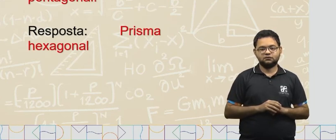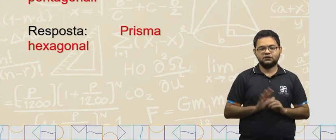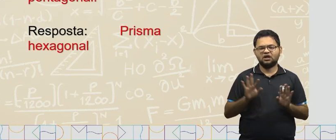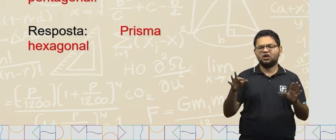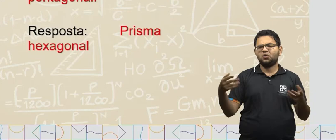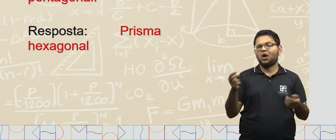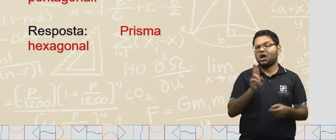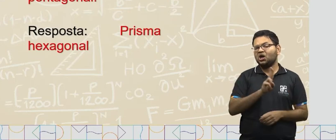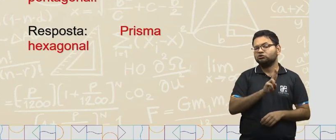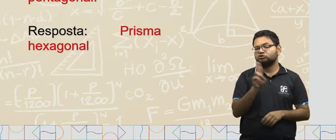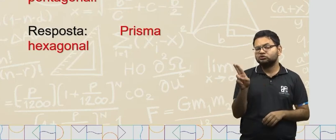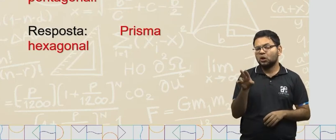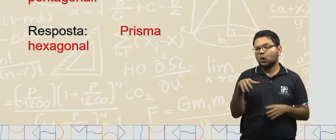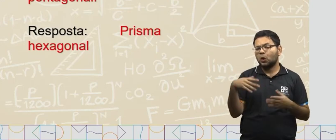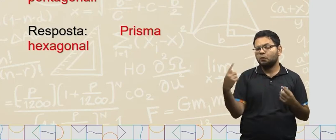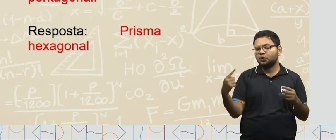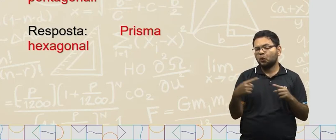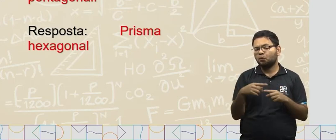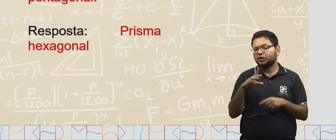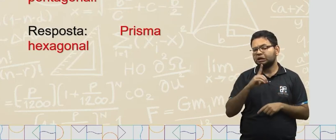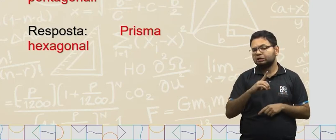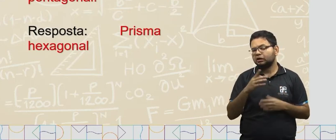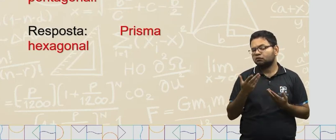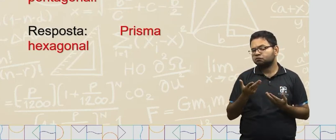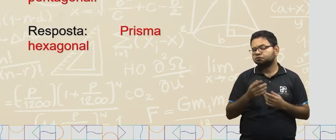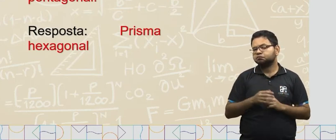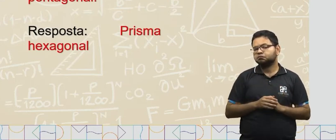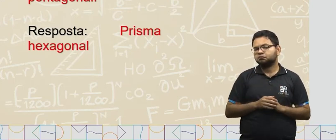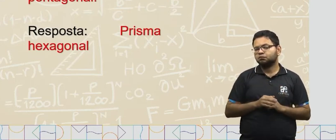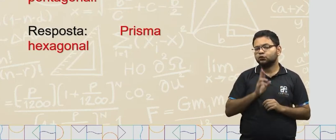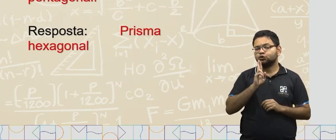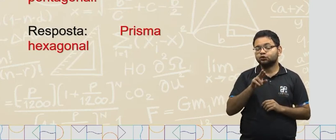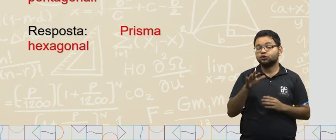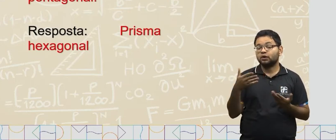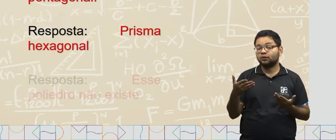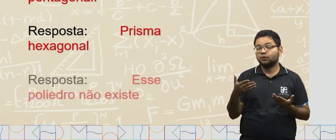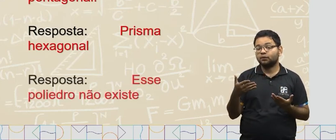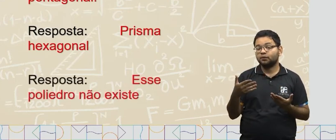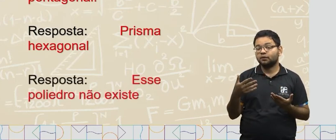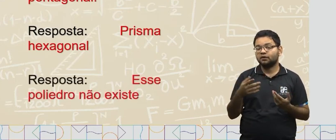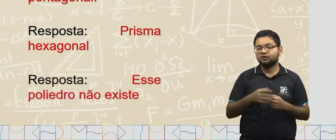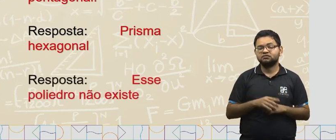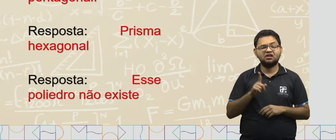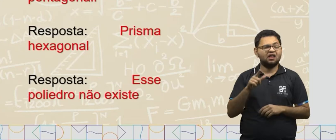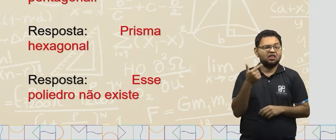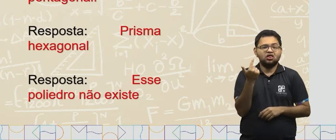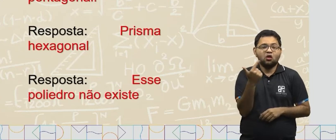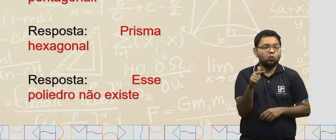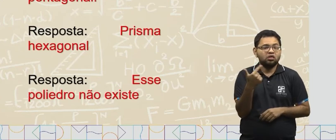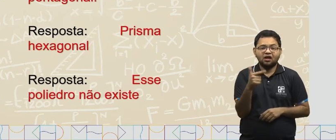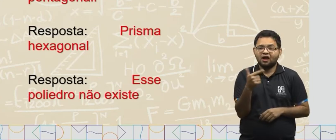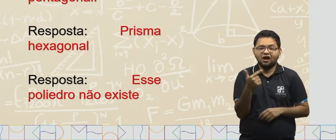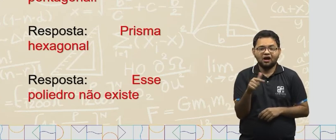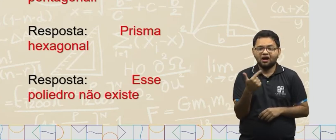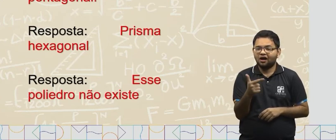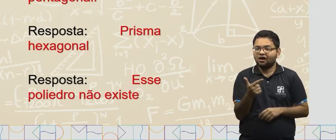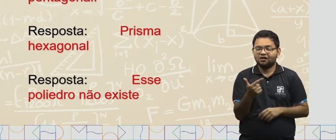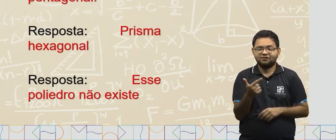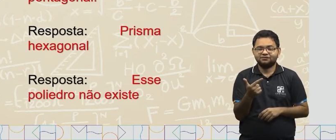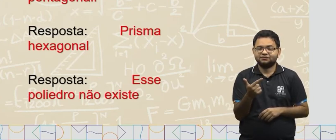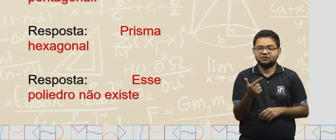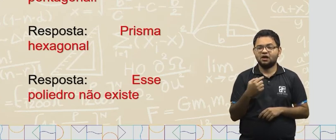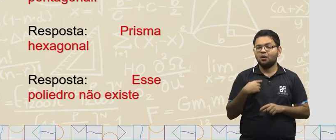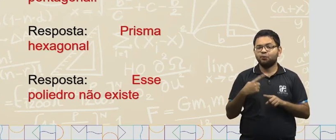octógono. Que figura geométrica espacial é essa? A resposta é: esse poliedro não existe.